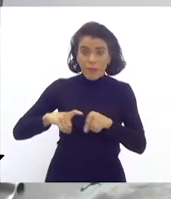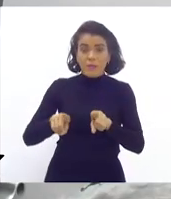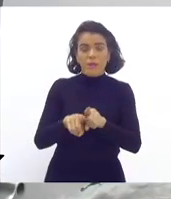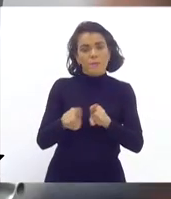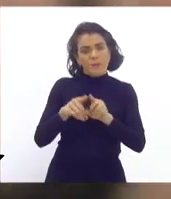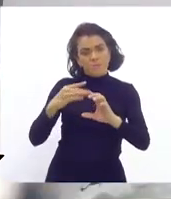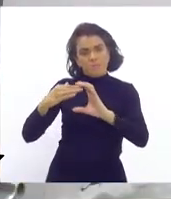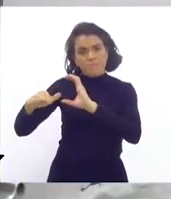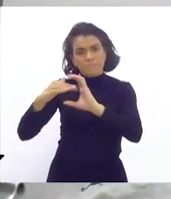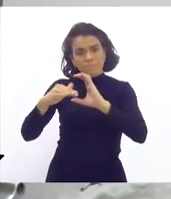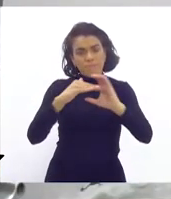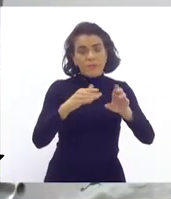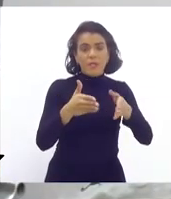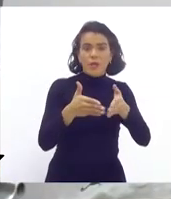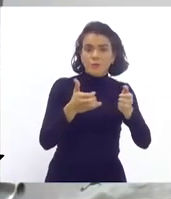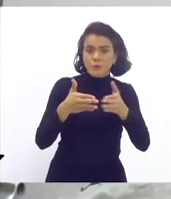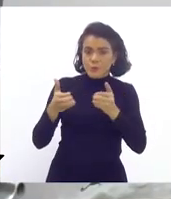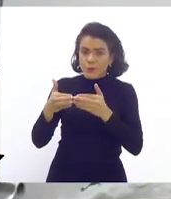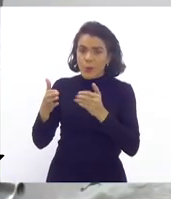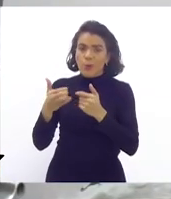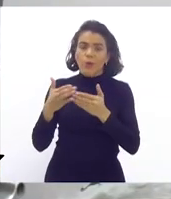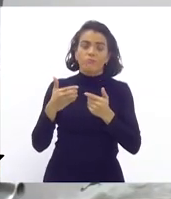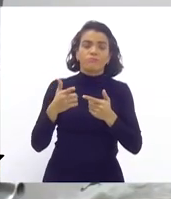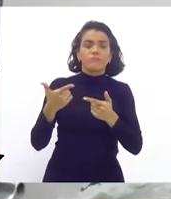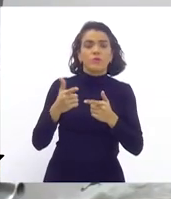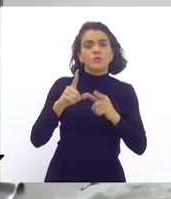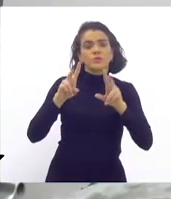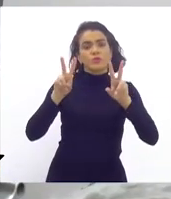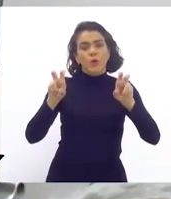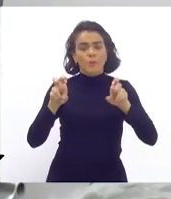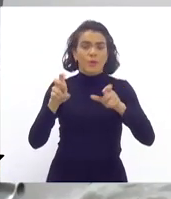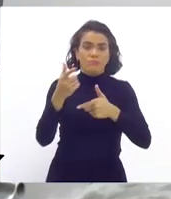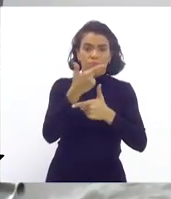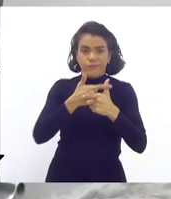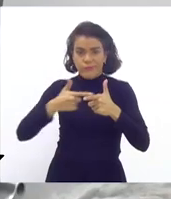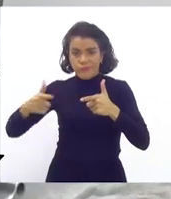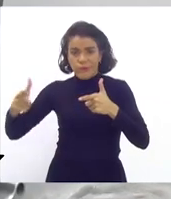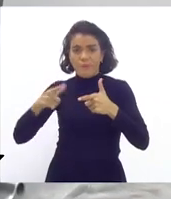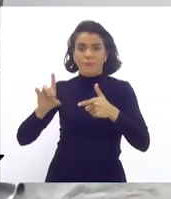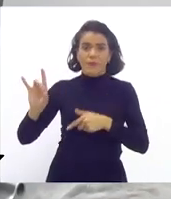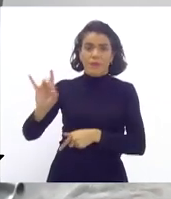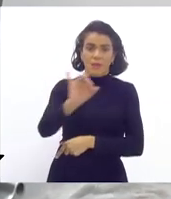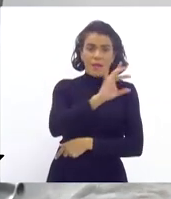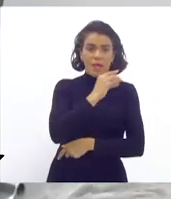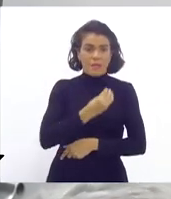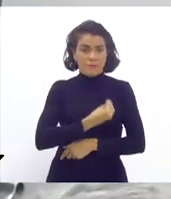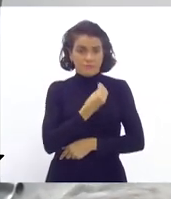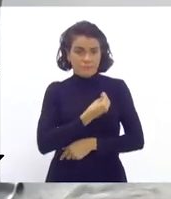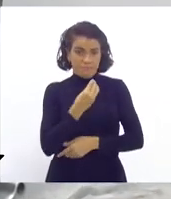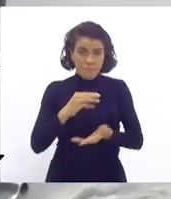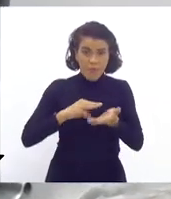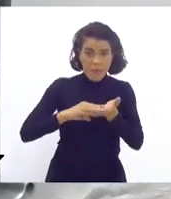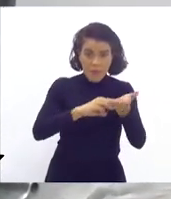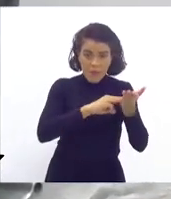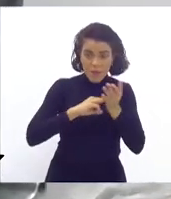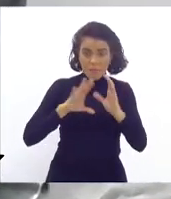e as informações sobre a distribuição dos dividendos entre os acionistas e a participação dos lucros conforme